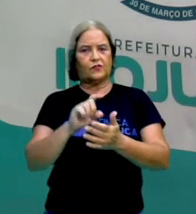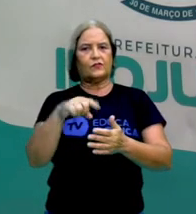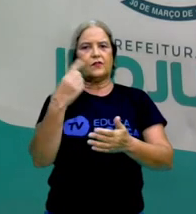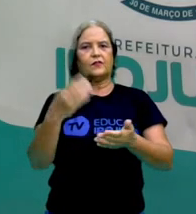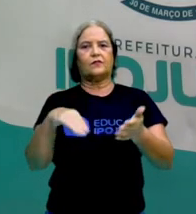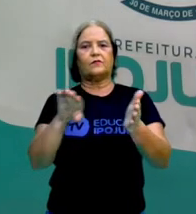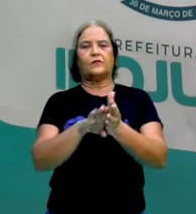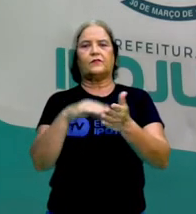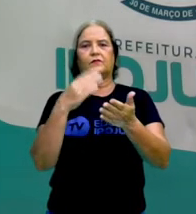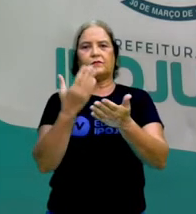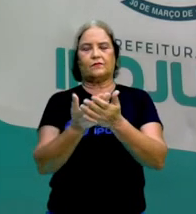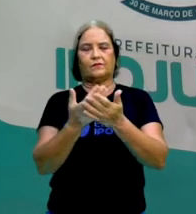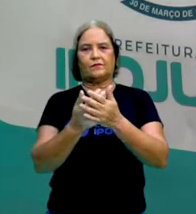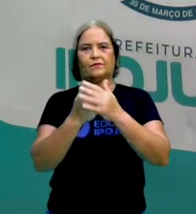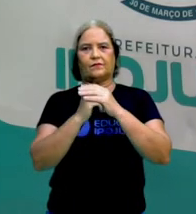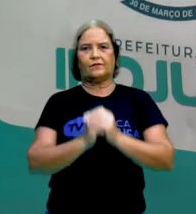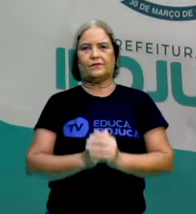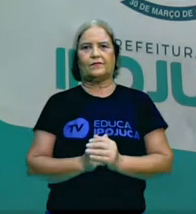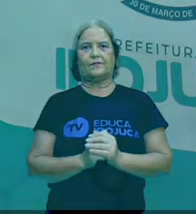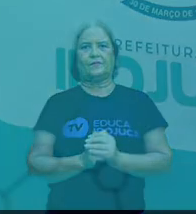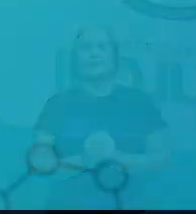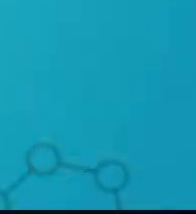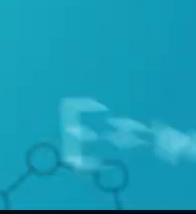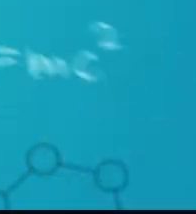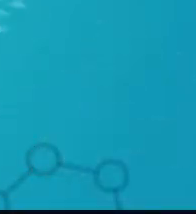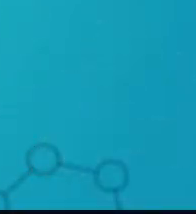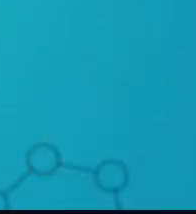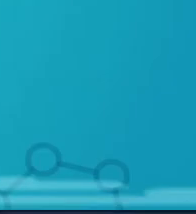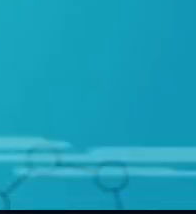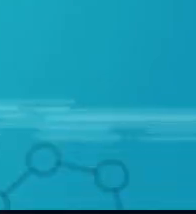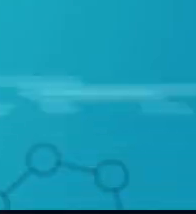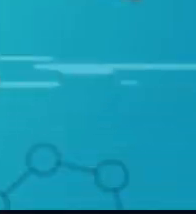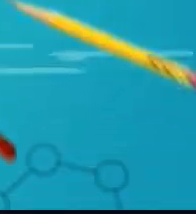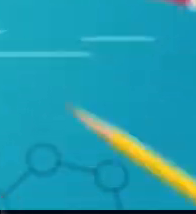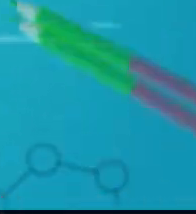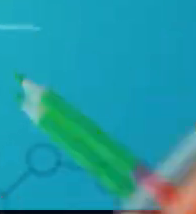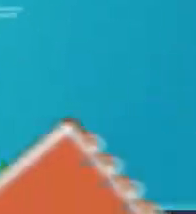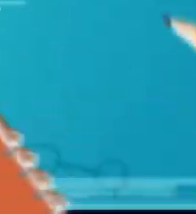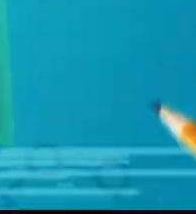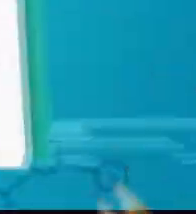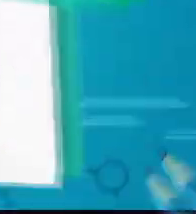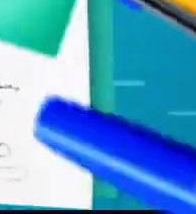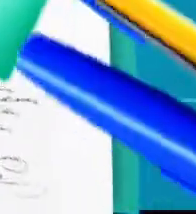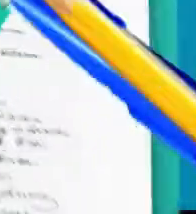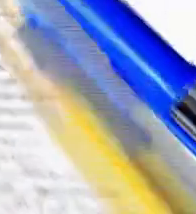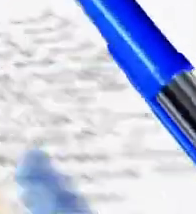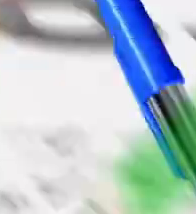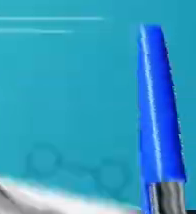próxima aula!